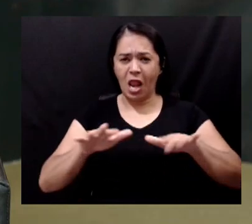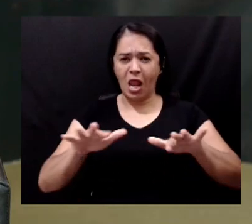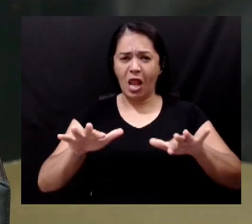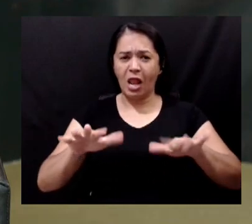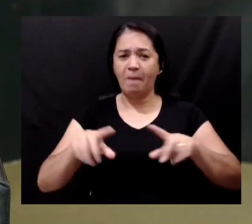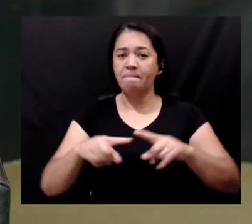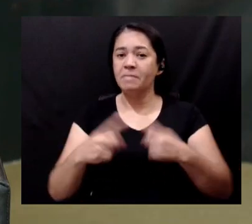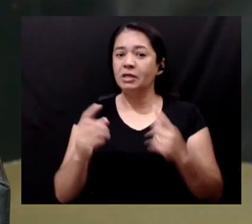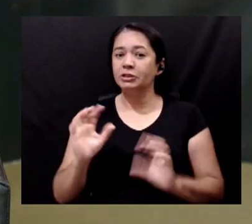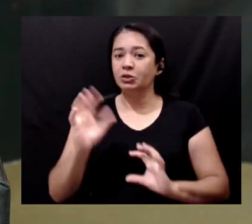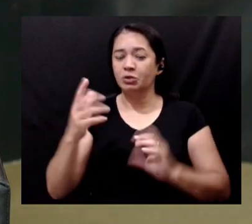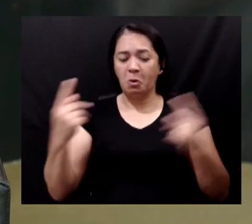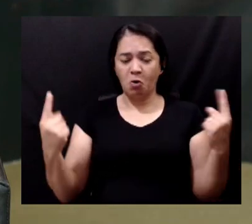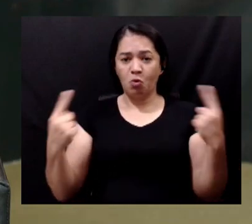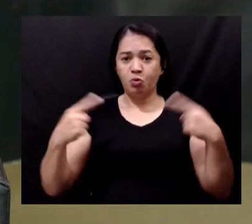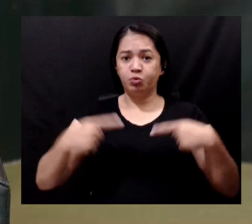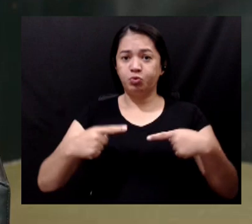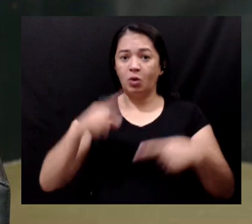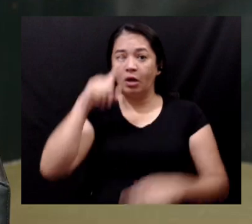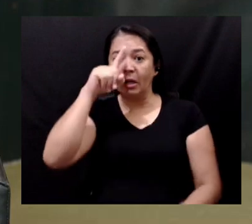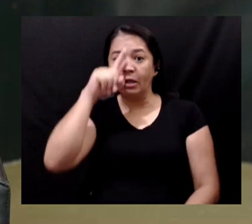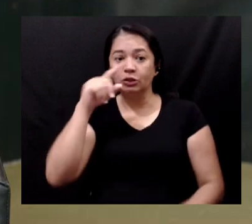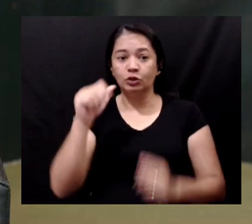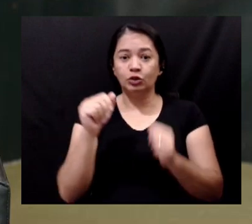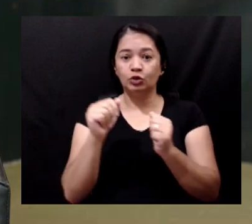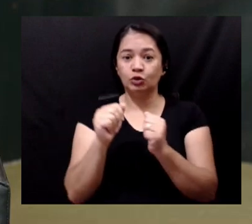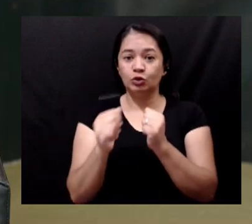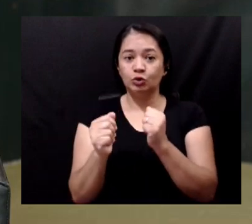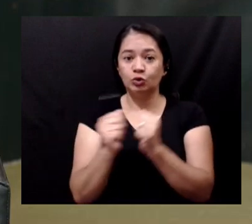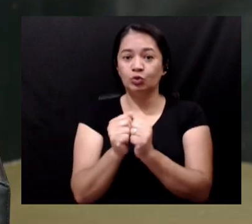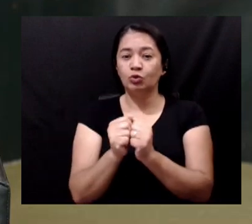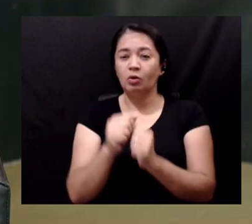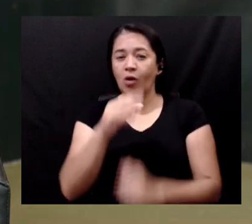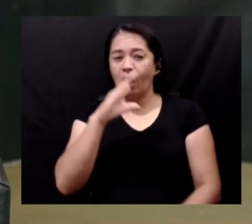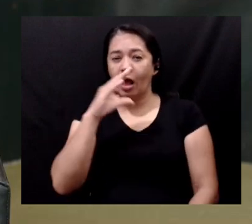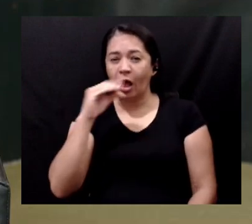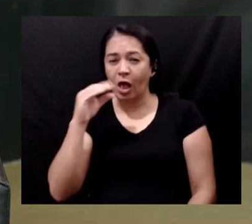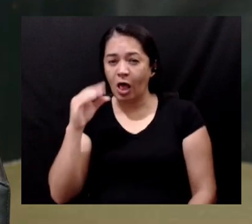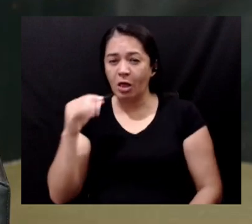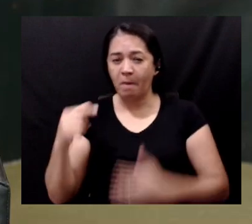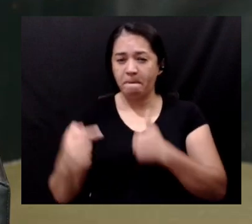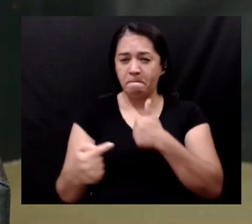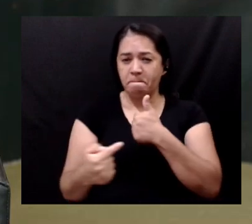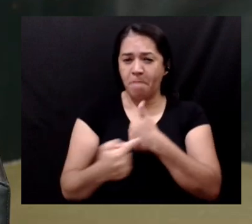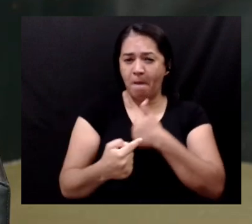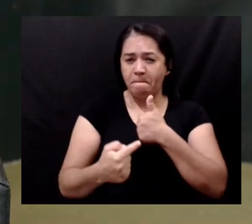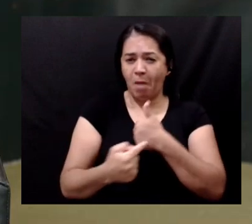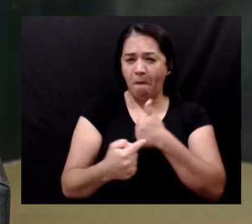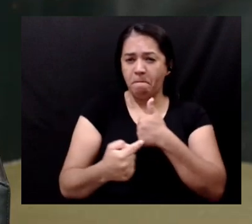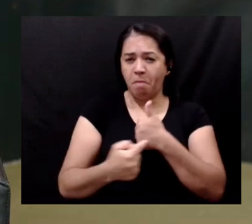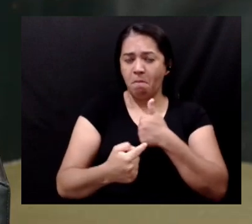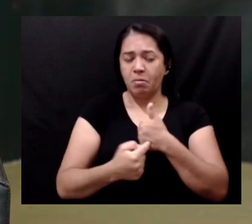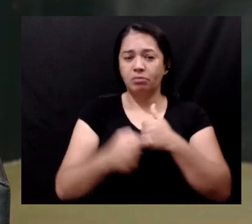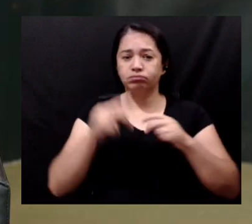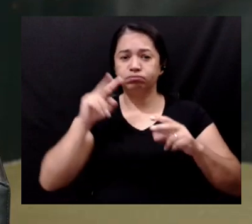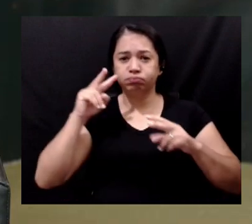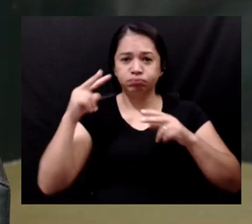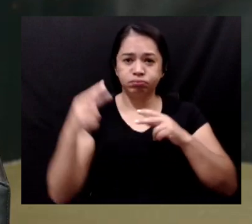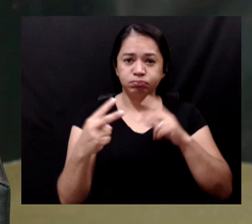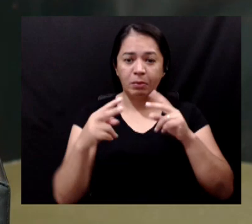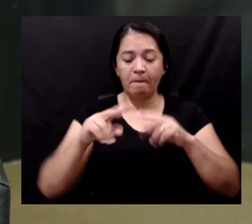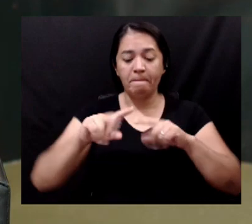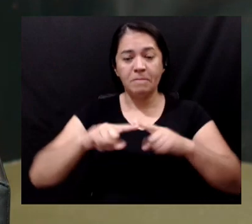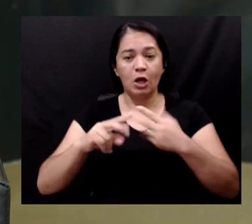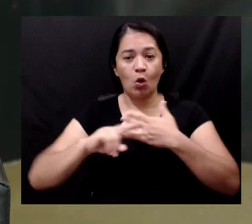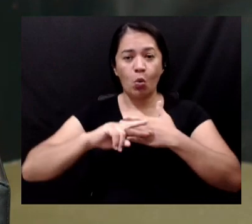que viralizaram entre adolescentes, prometendo aceitação, curtidas e visibilidade com consequências graves.